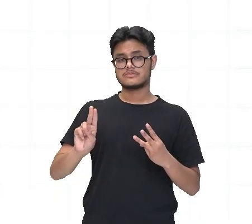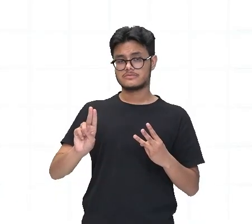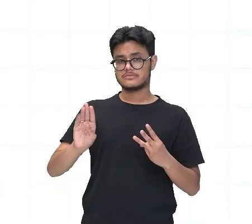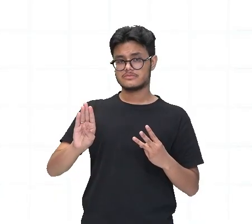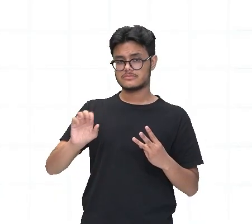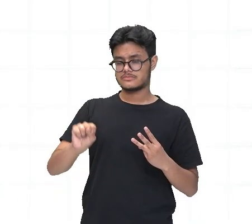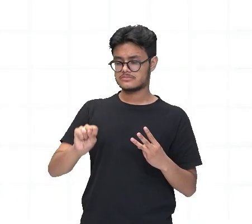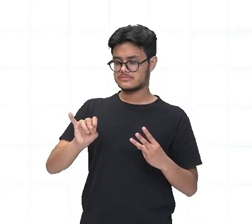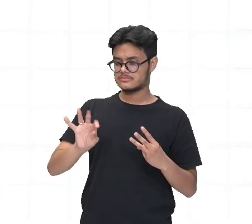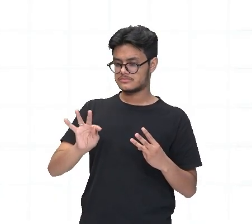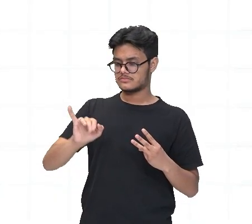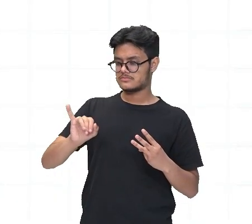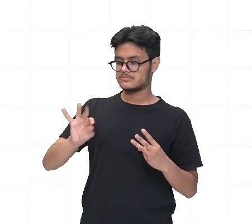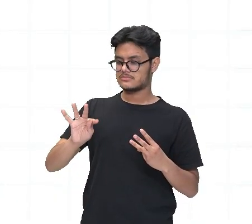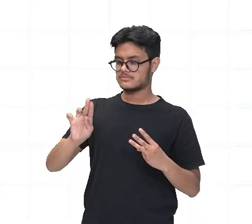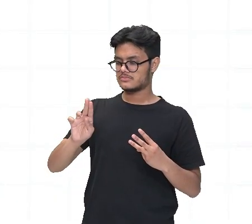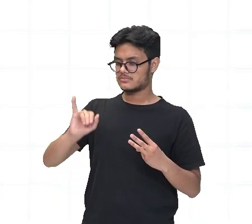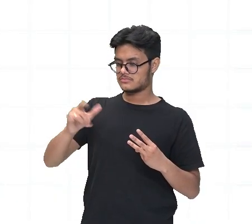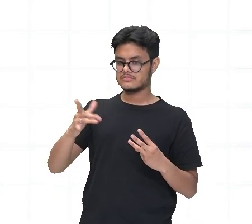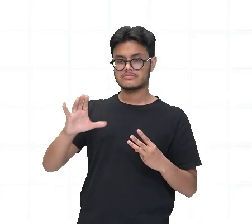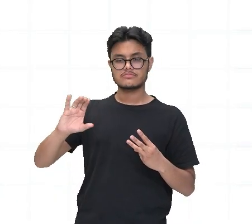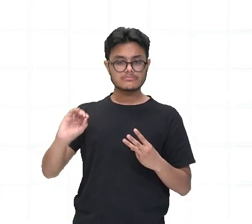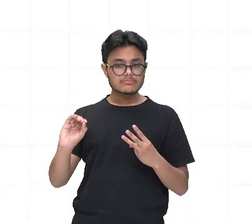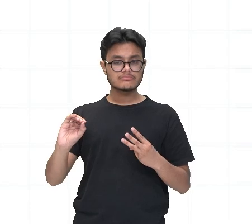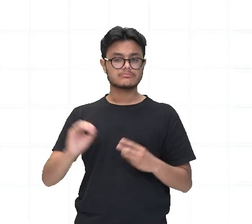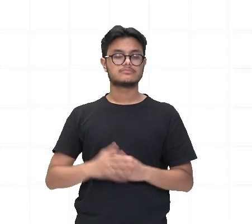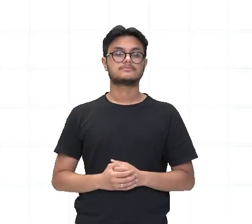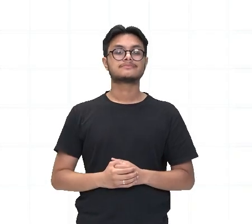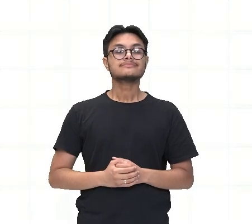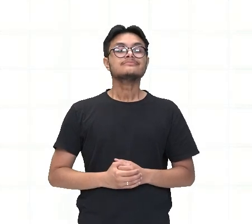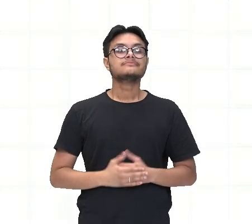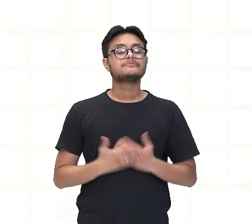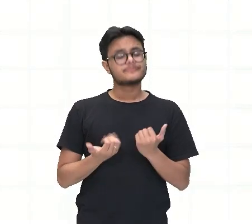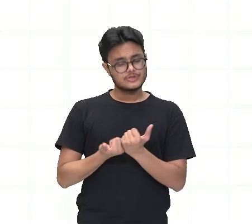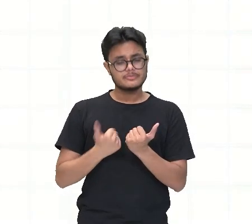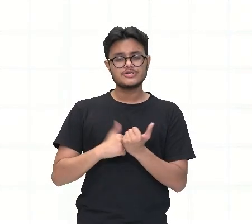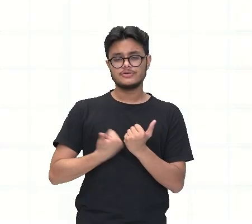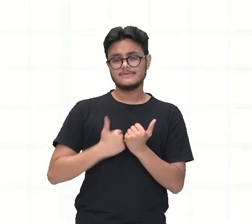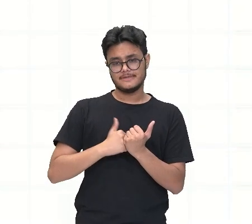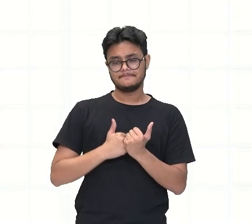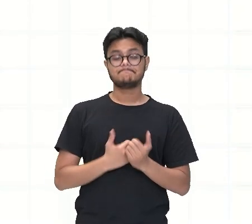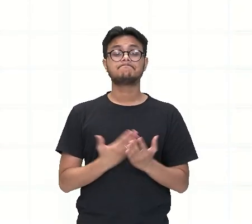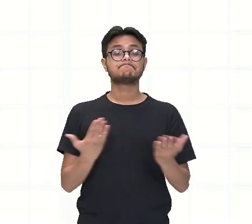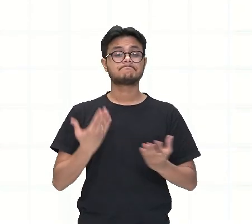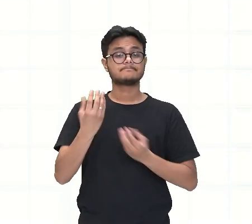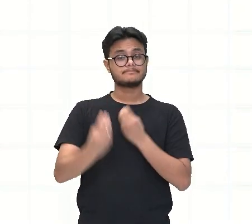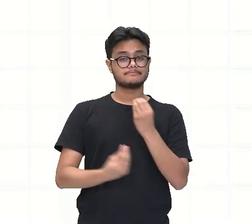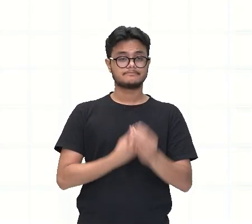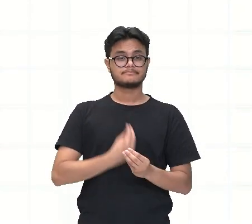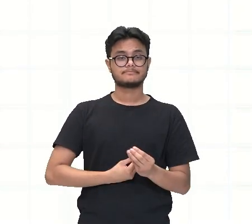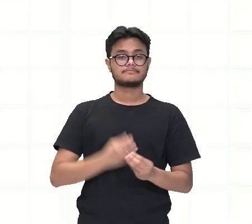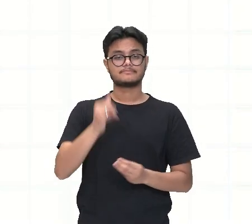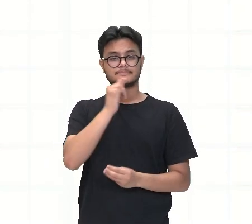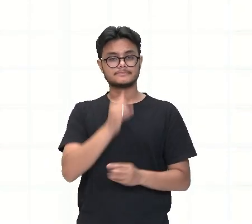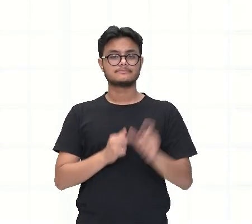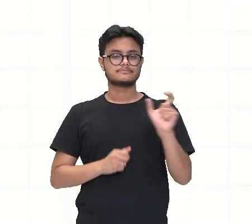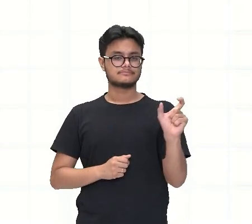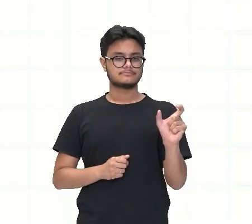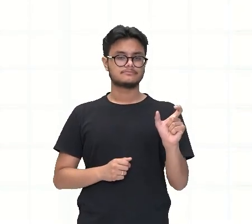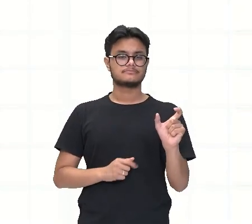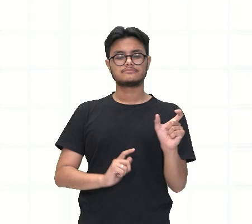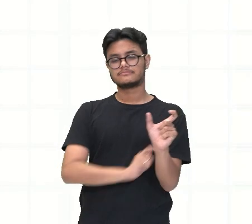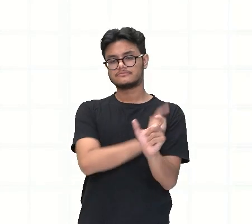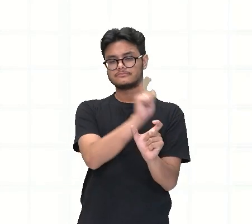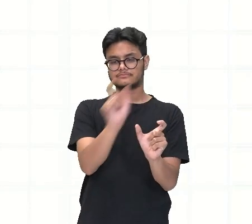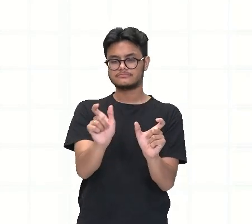então? Olhem só. Então, né, a substituição acontece quando o termo é retomado por outro